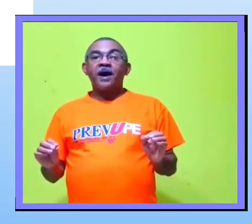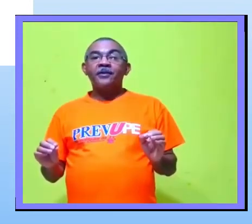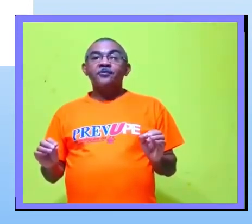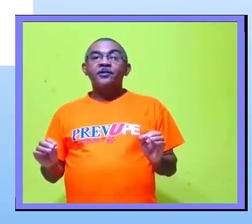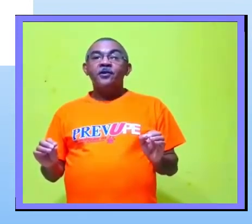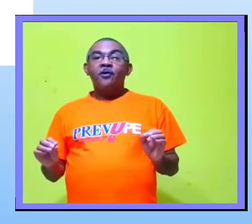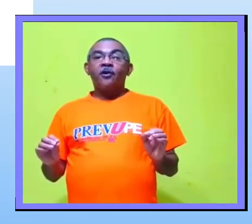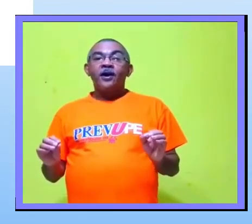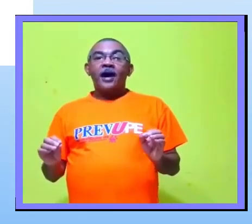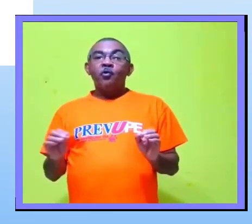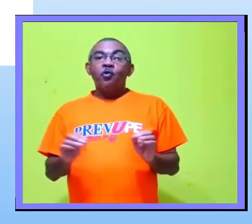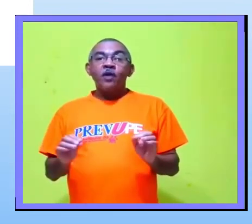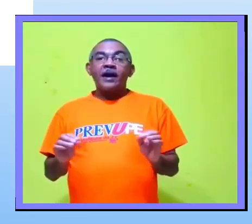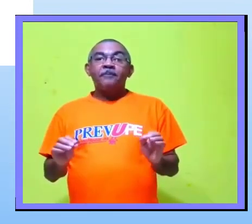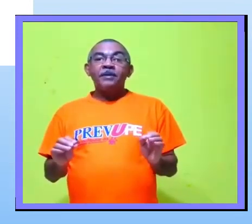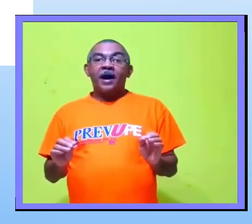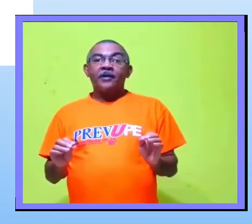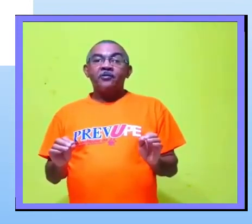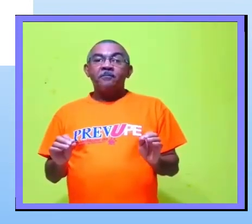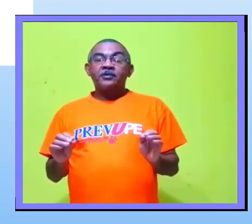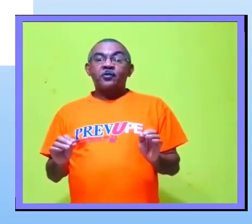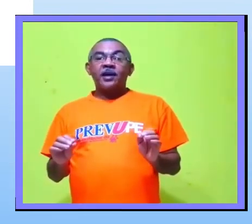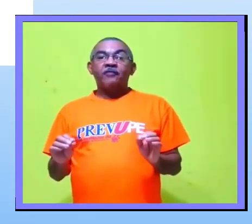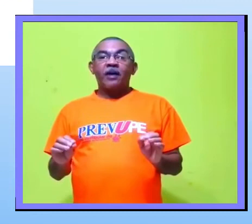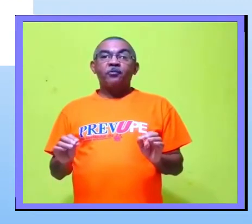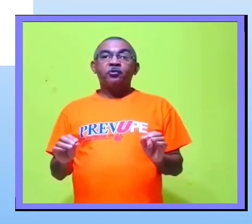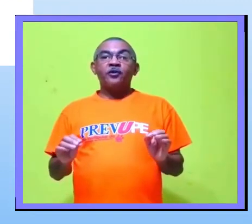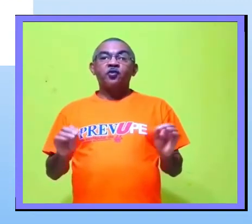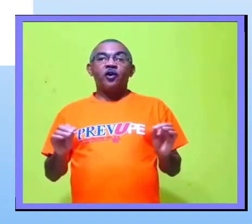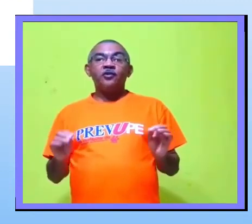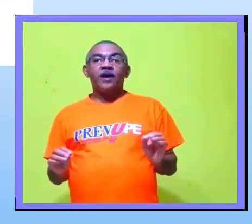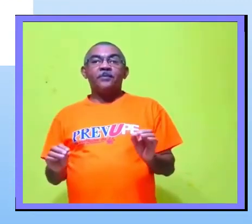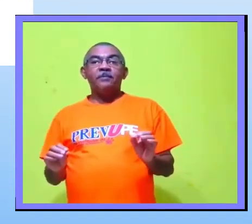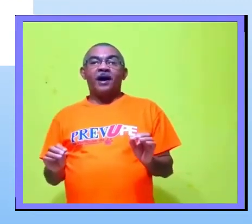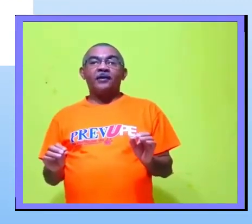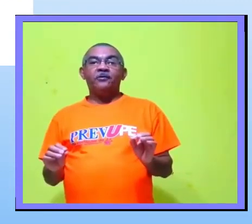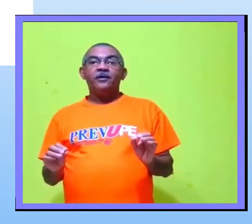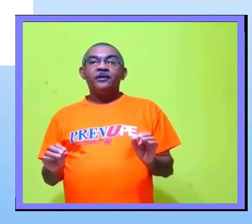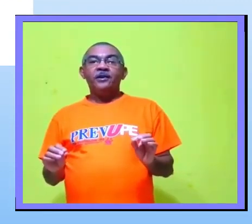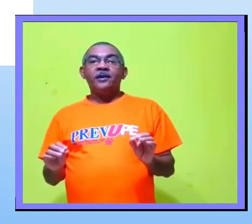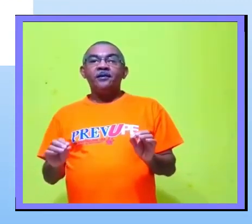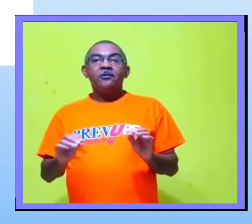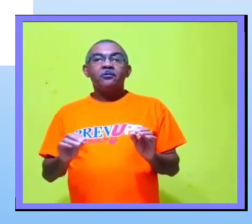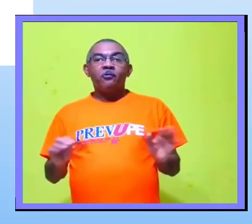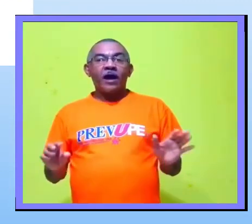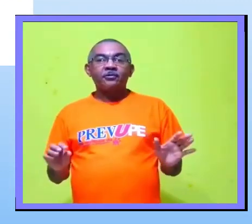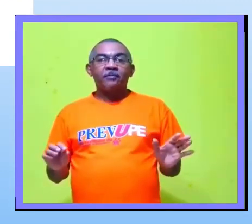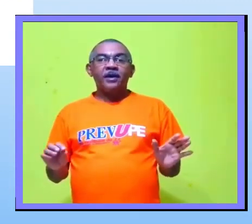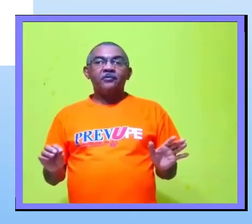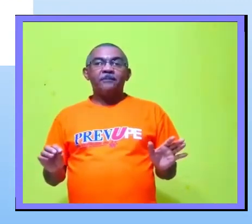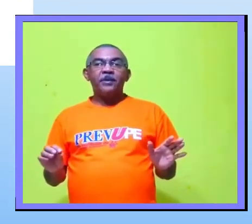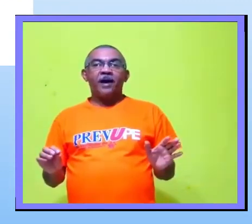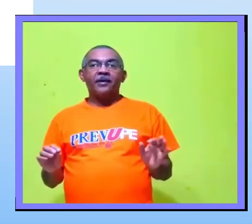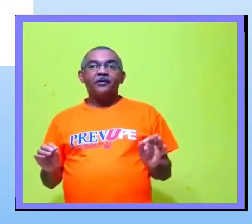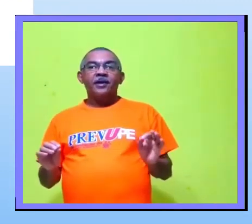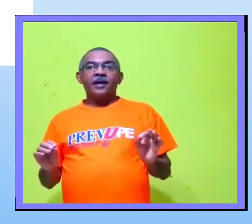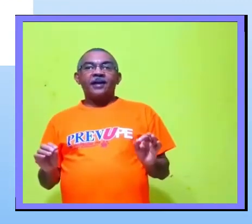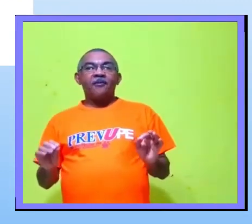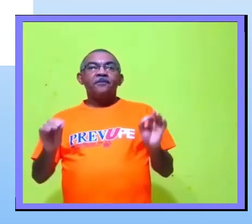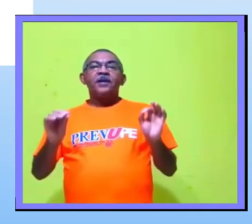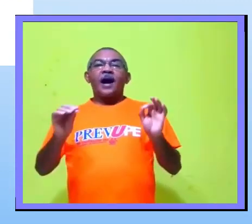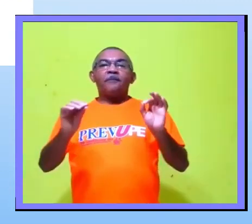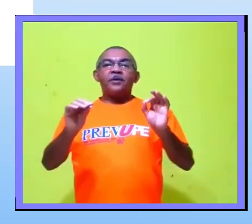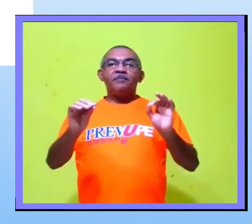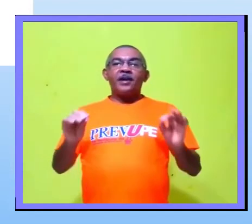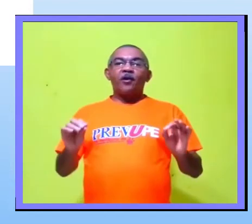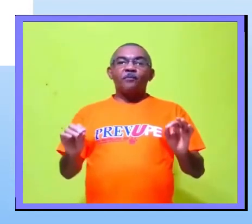são primários. O 1 é primário, mas quando a gente vai para o 2 não é primário. E o 4 também não é primário.